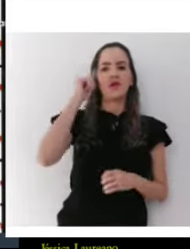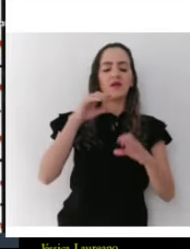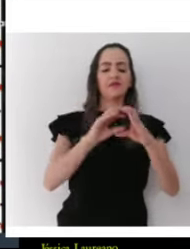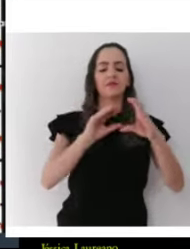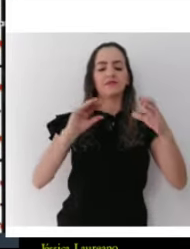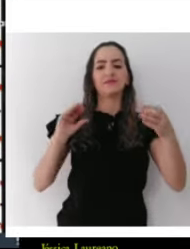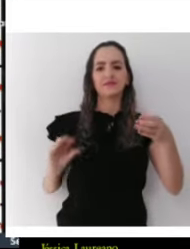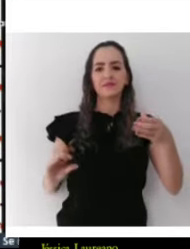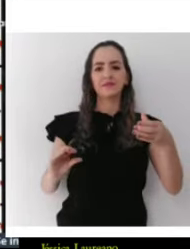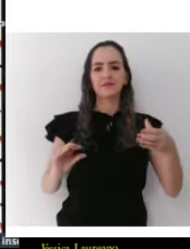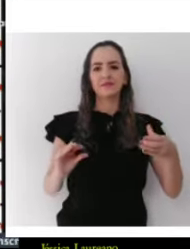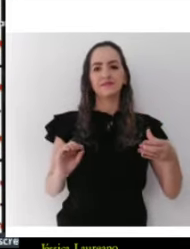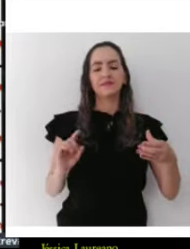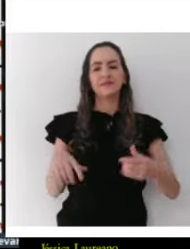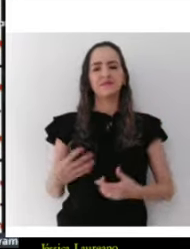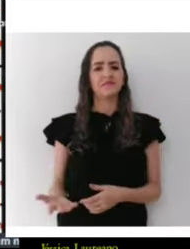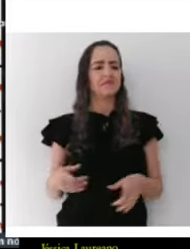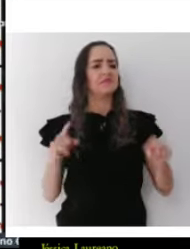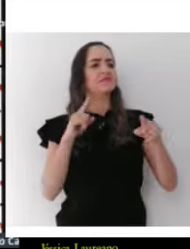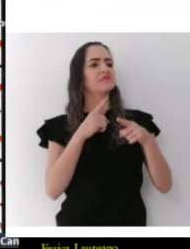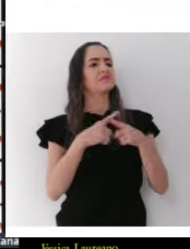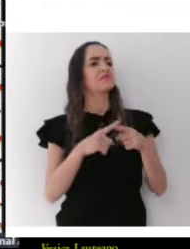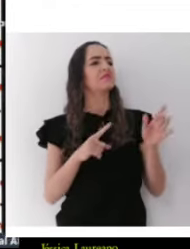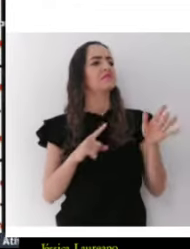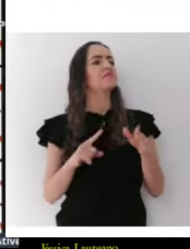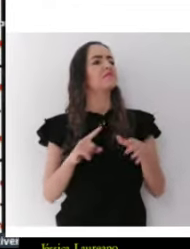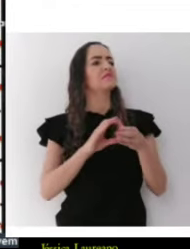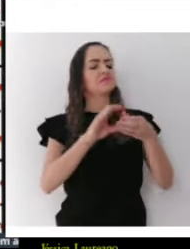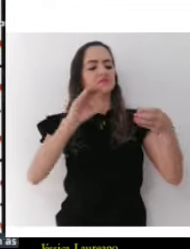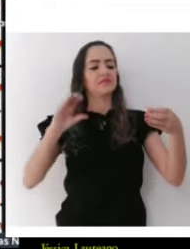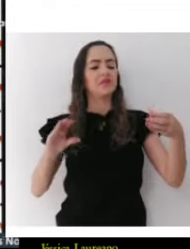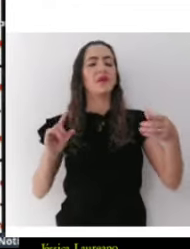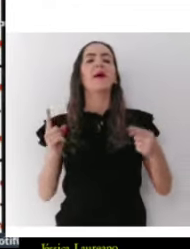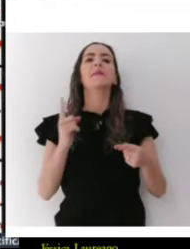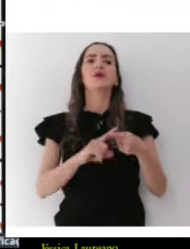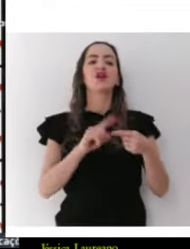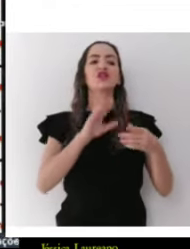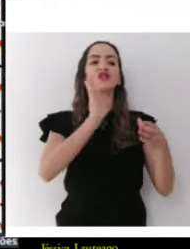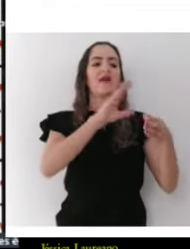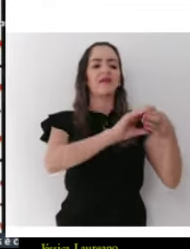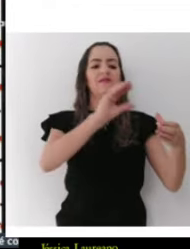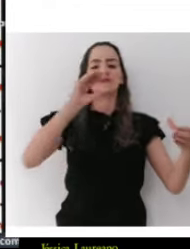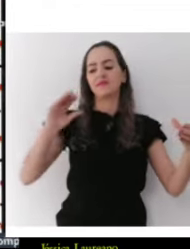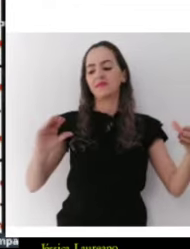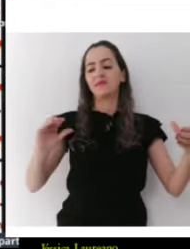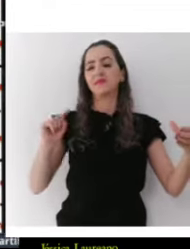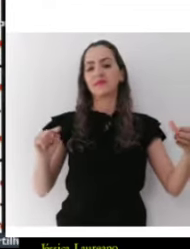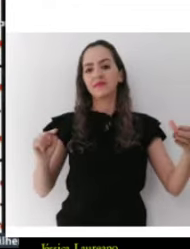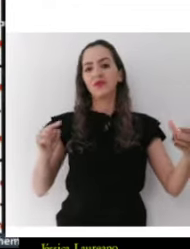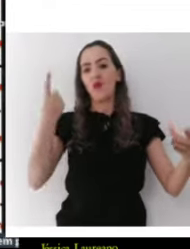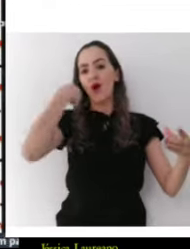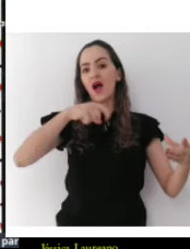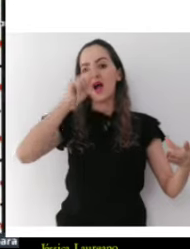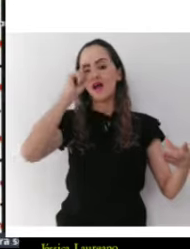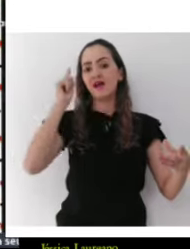que é cotação? Porque você já deu a parte, Cada hora que passa, enche 75. Então, as partes são compostas